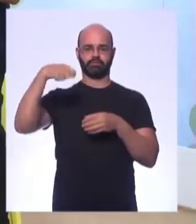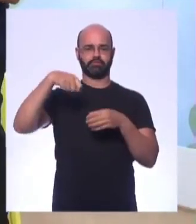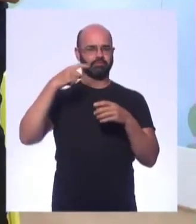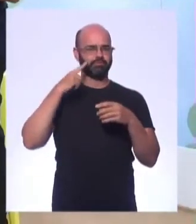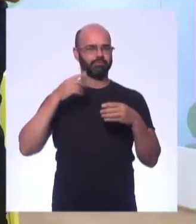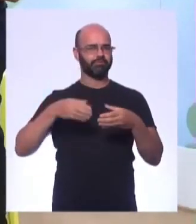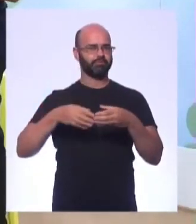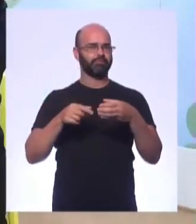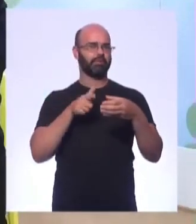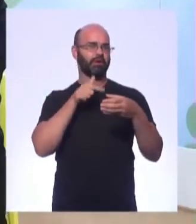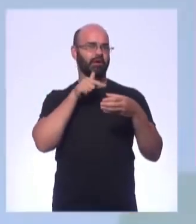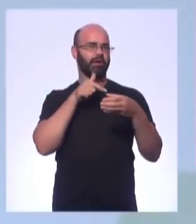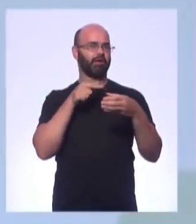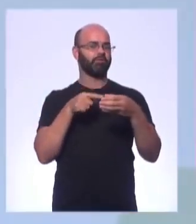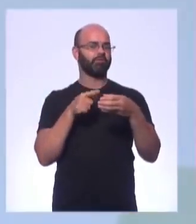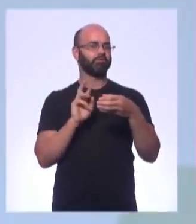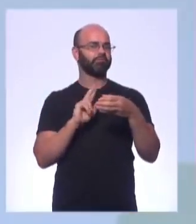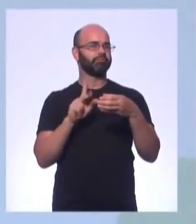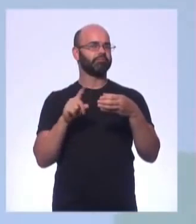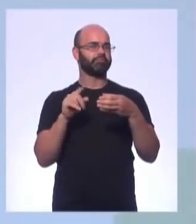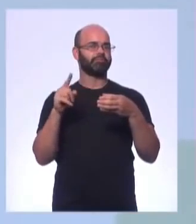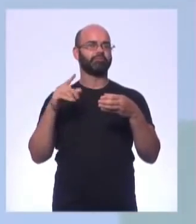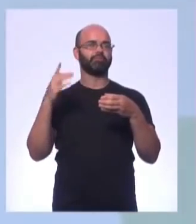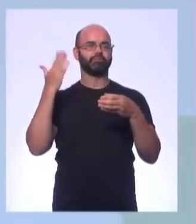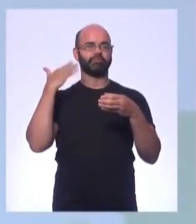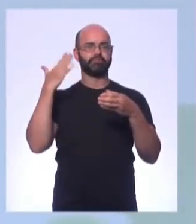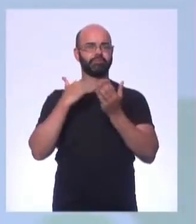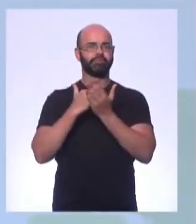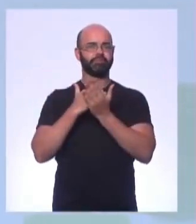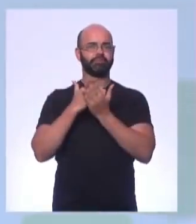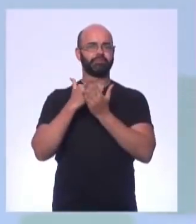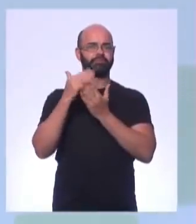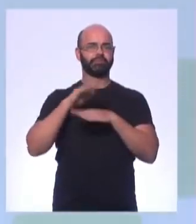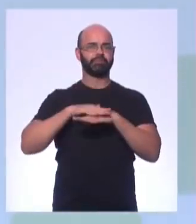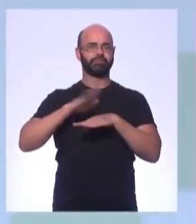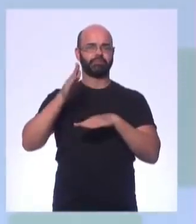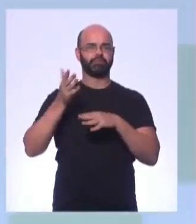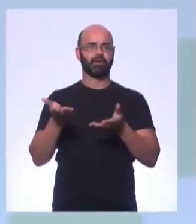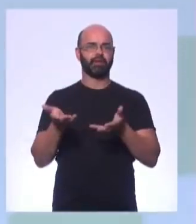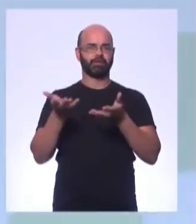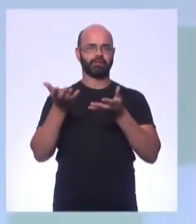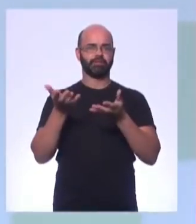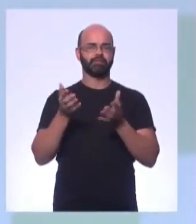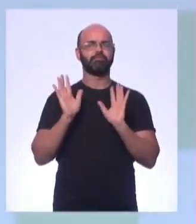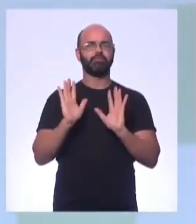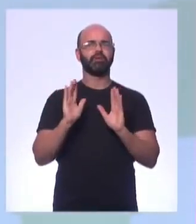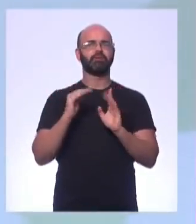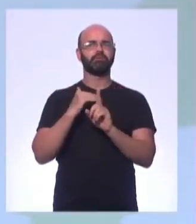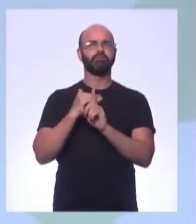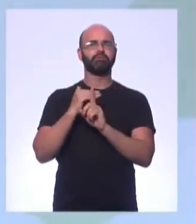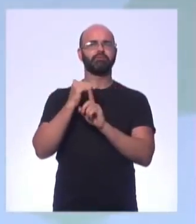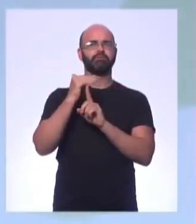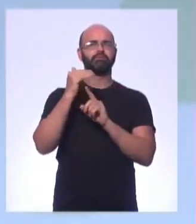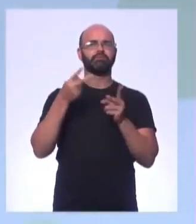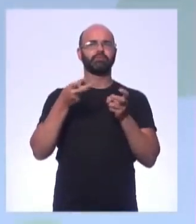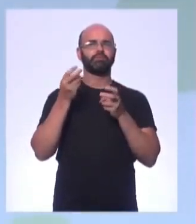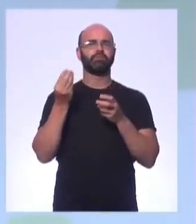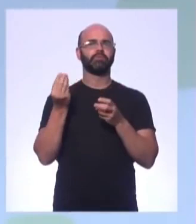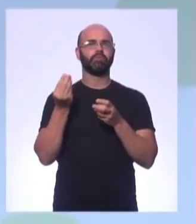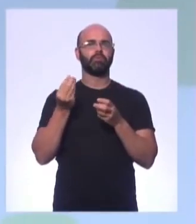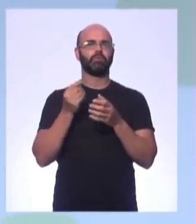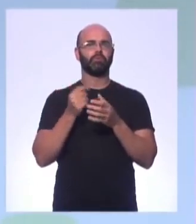água, né? Que é o que a gente está chamando de aumento de temperatura. E como é que a gente está verificando o aumento da temperatura? O líquido